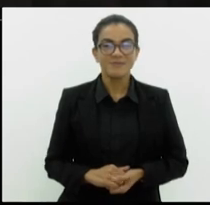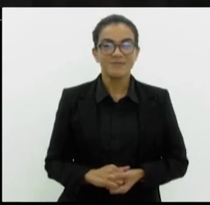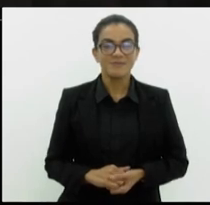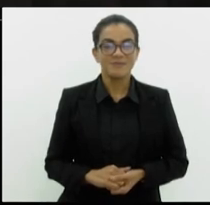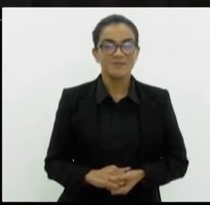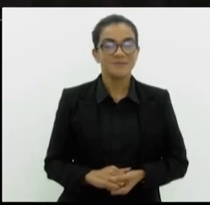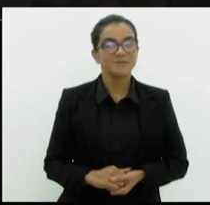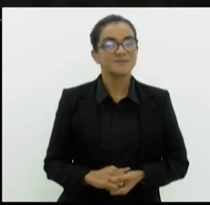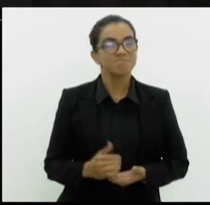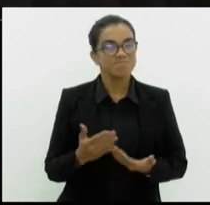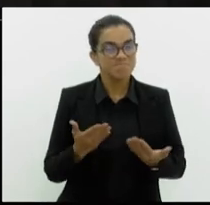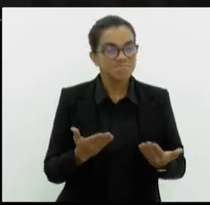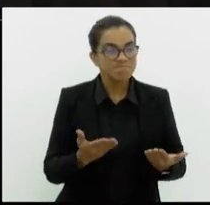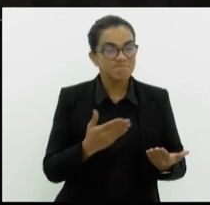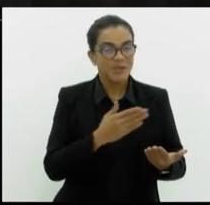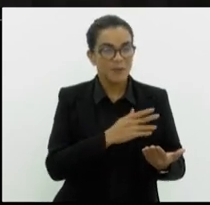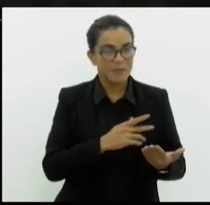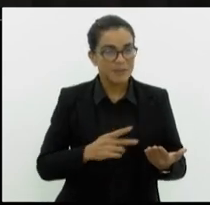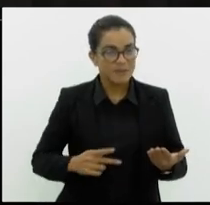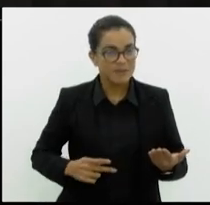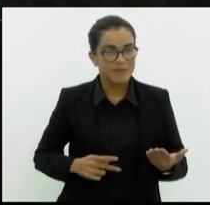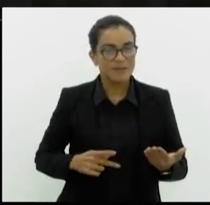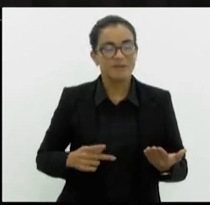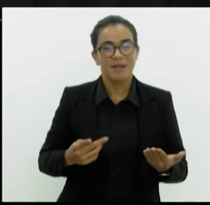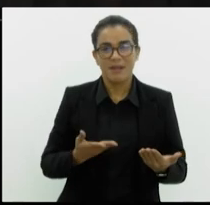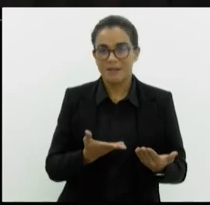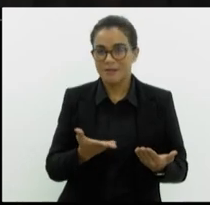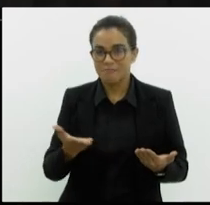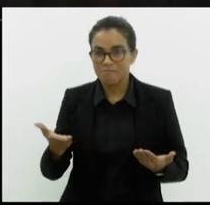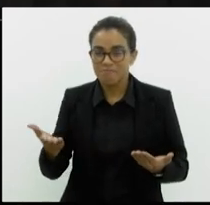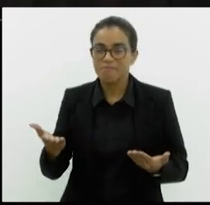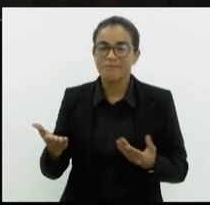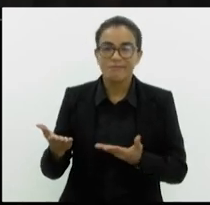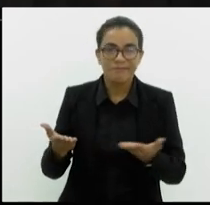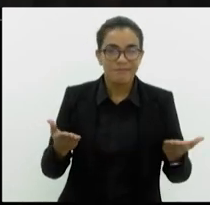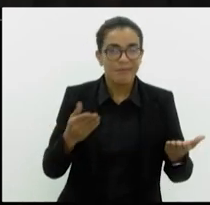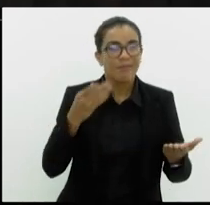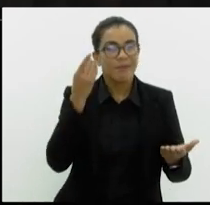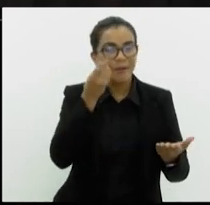Senhor presidente, senhores deputados,